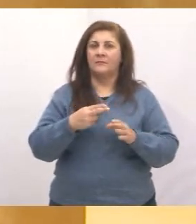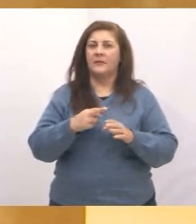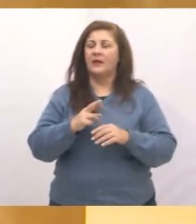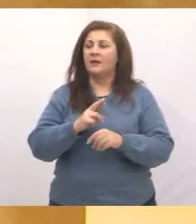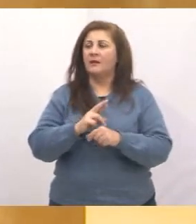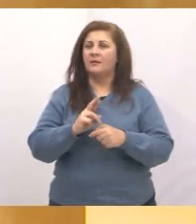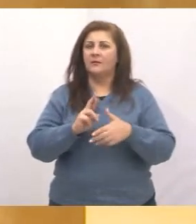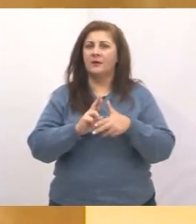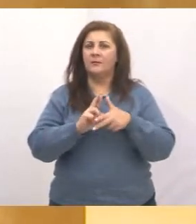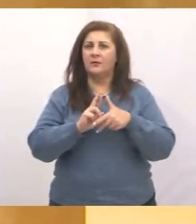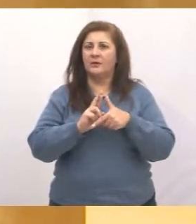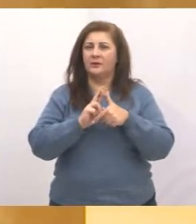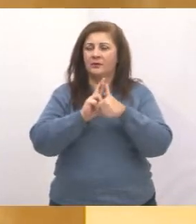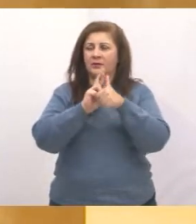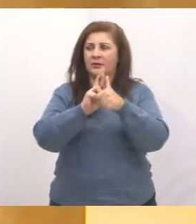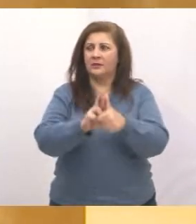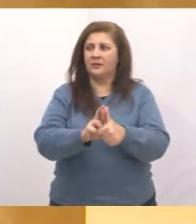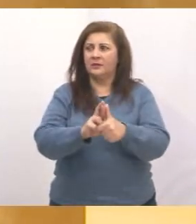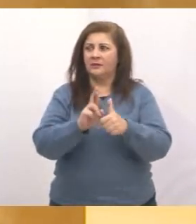previsão normativa